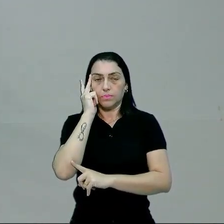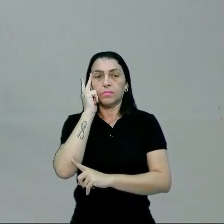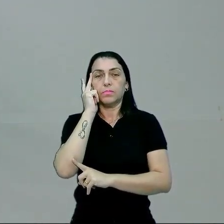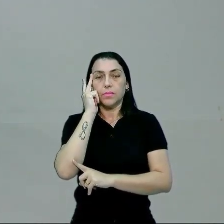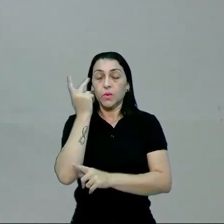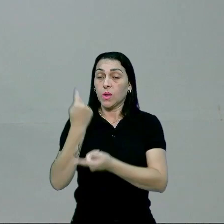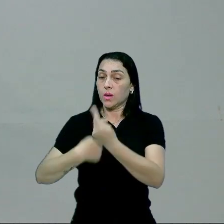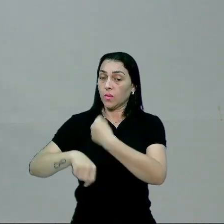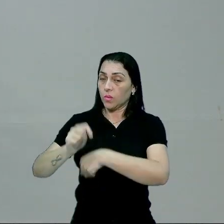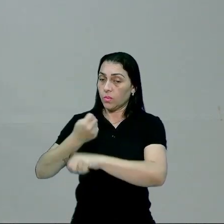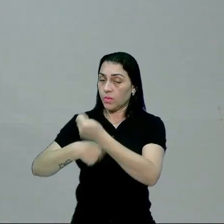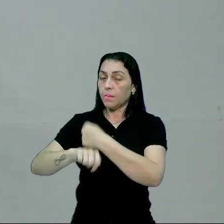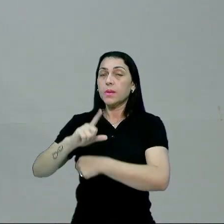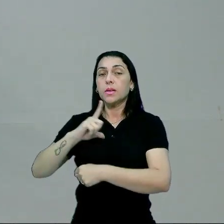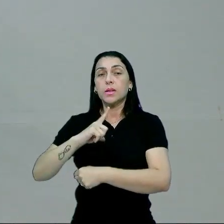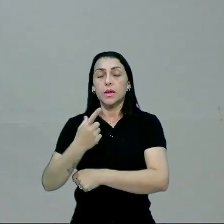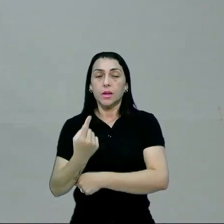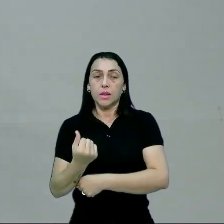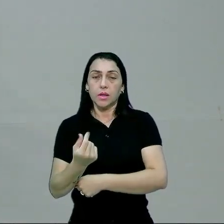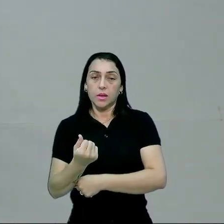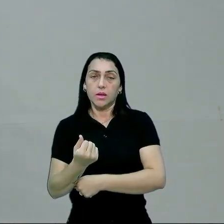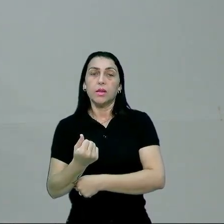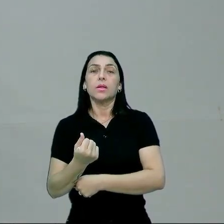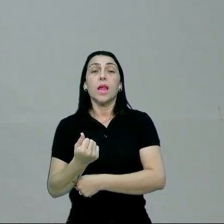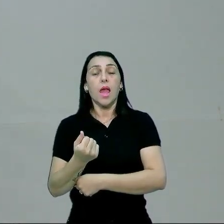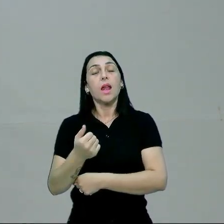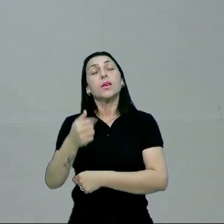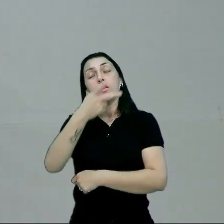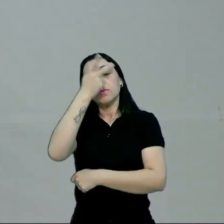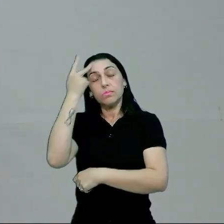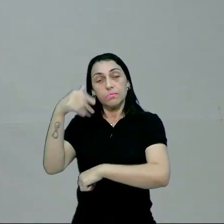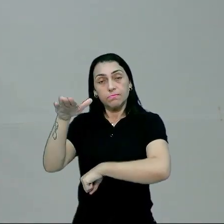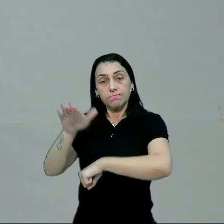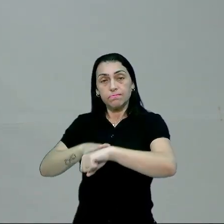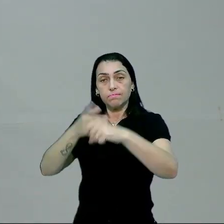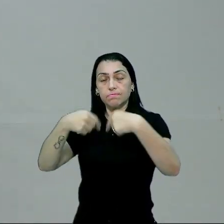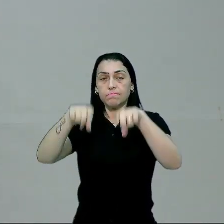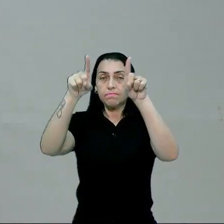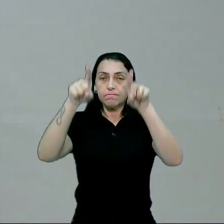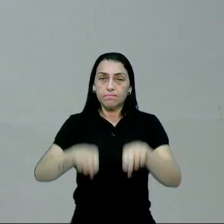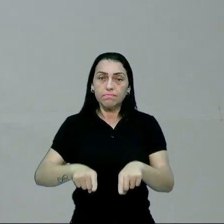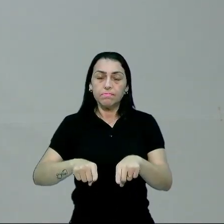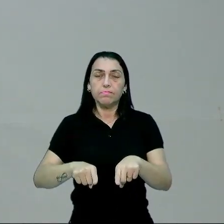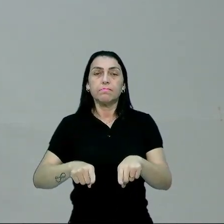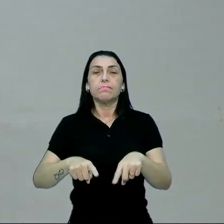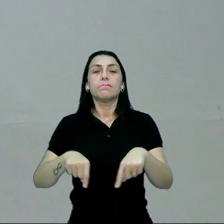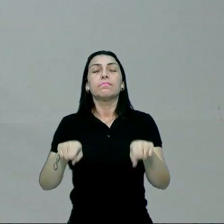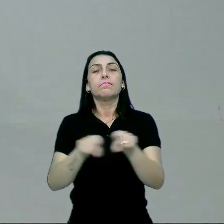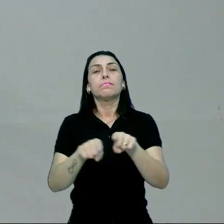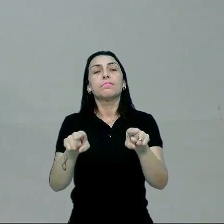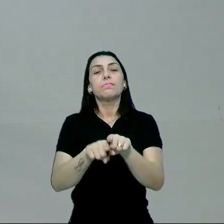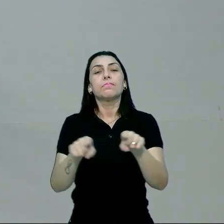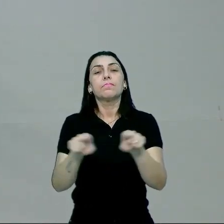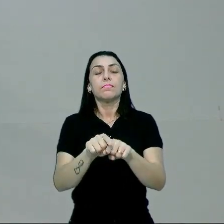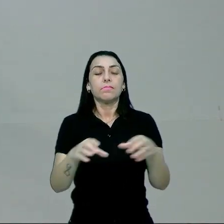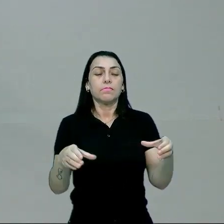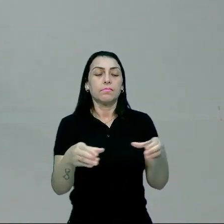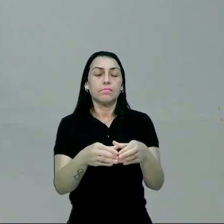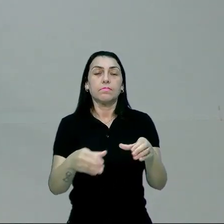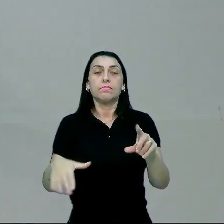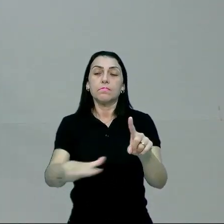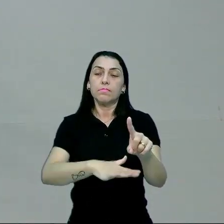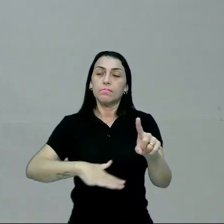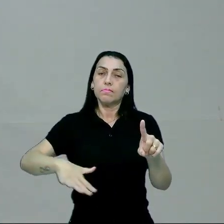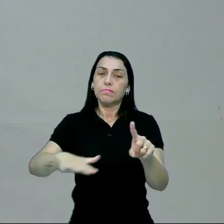elitizada economicamente. Ele é o empregador, em outras palavras. Em contrapartida, a classe